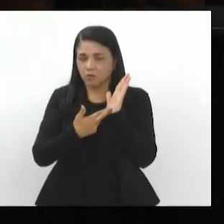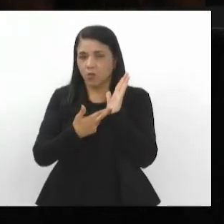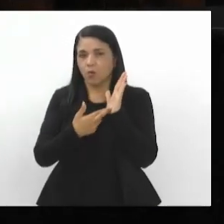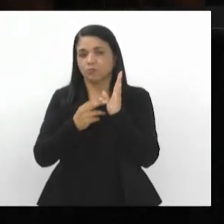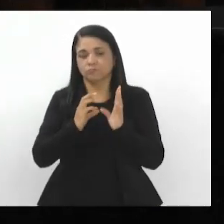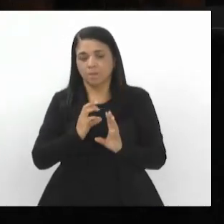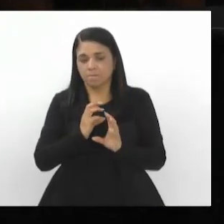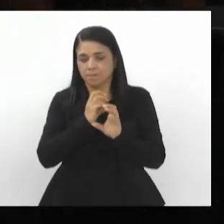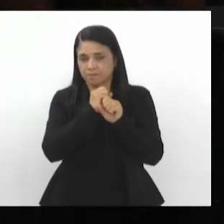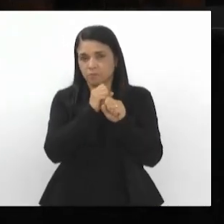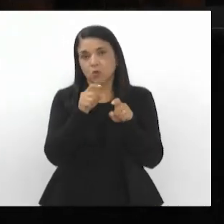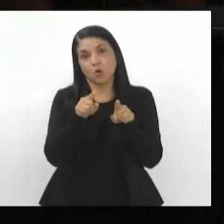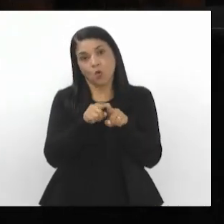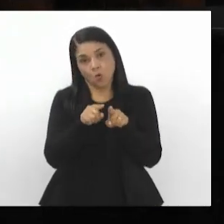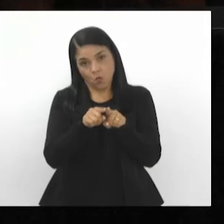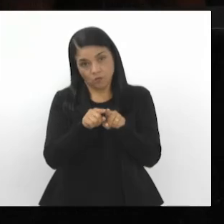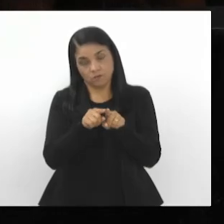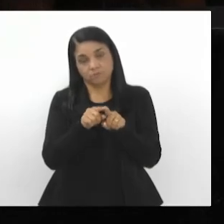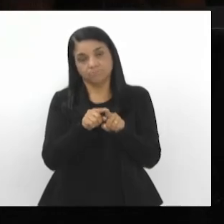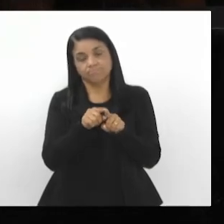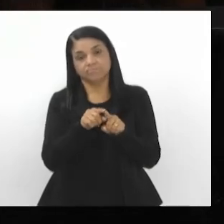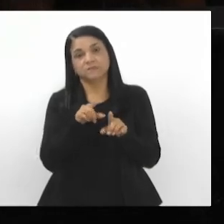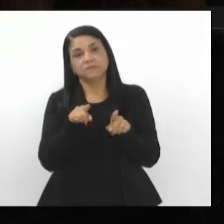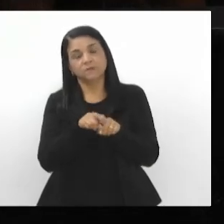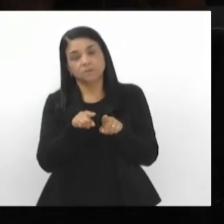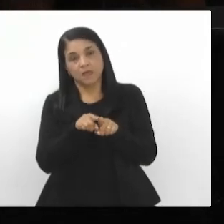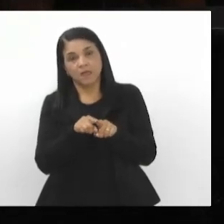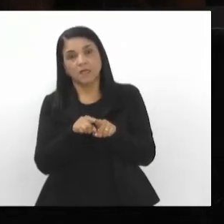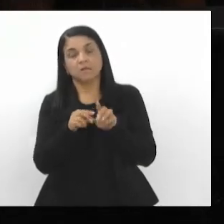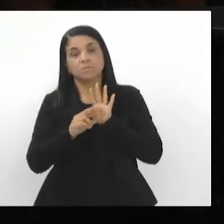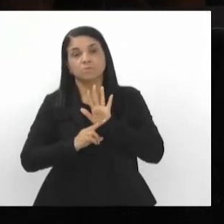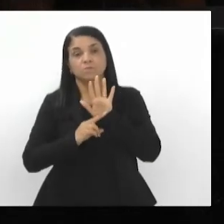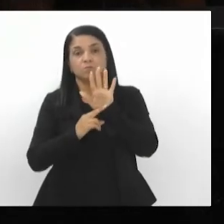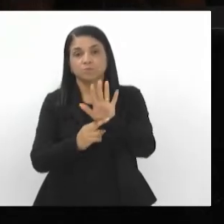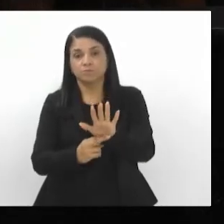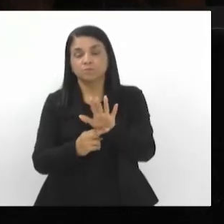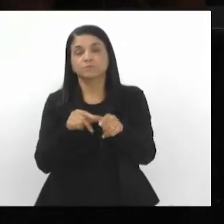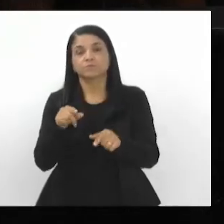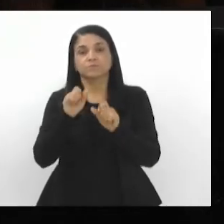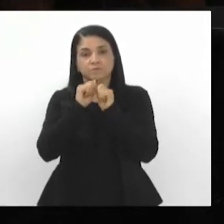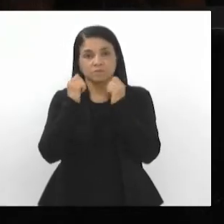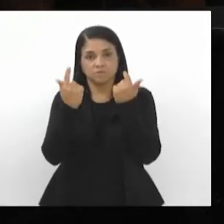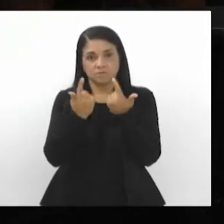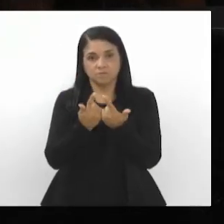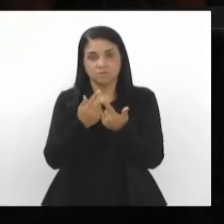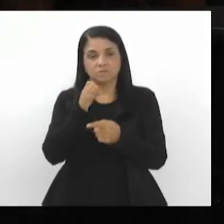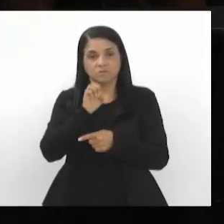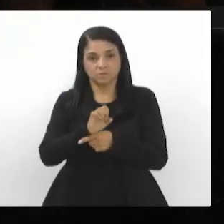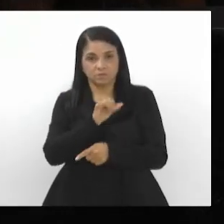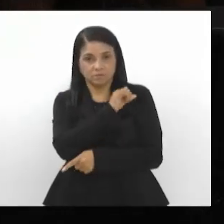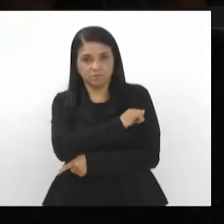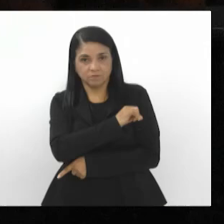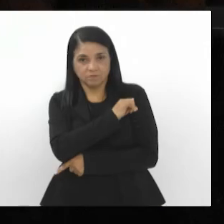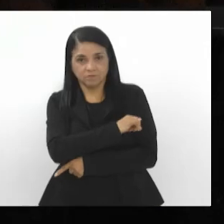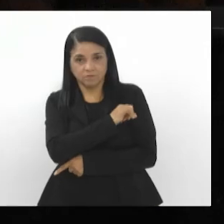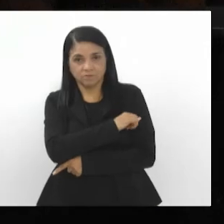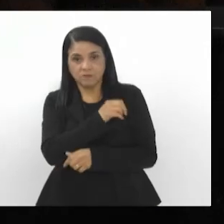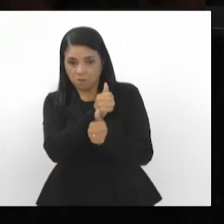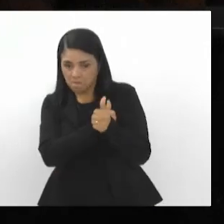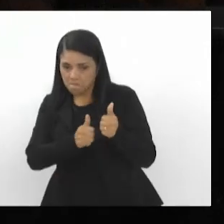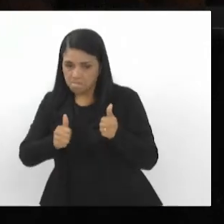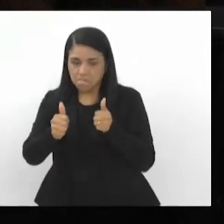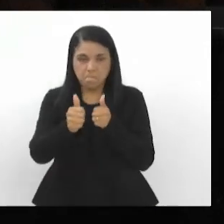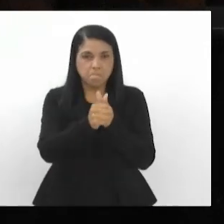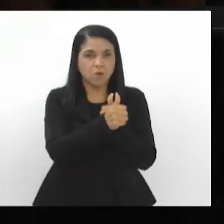contas, é a possibilidade de revelar que a Assembleia Legislativa do Estado do Rio de Janeiro sai na